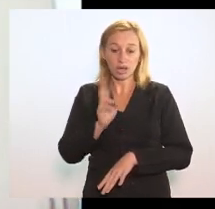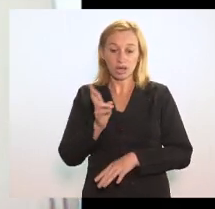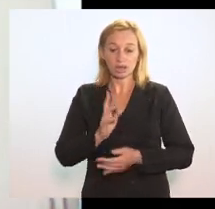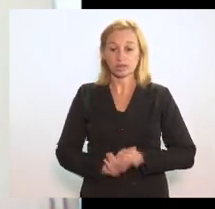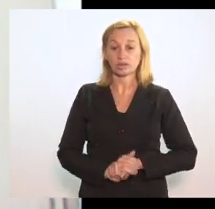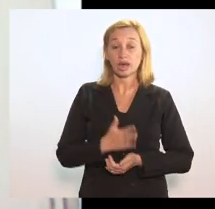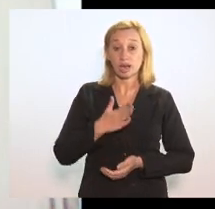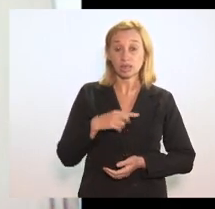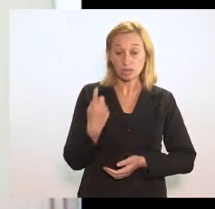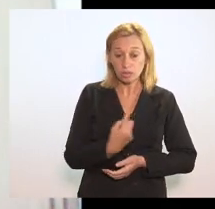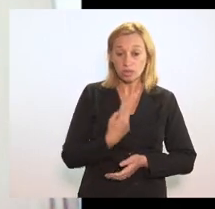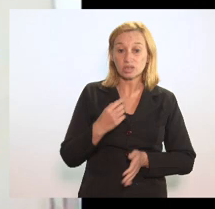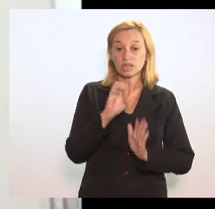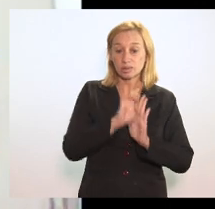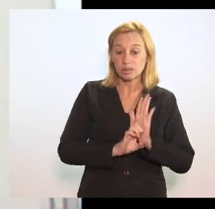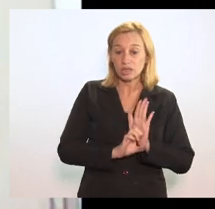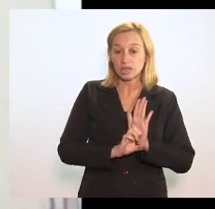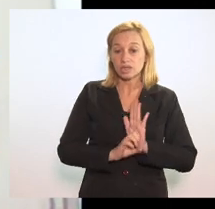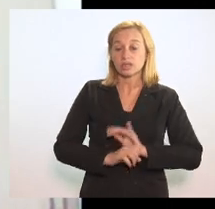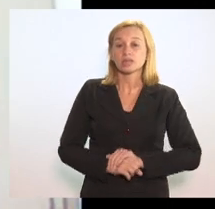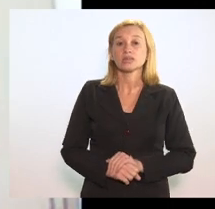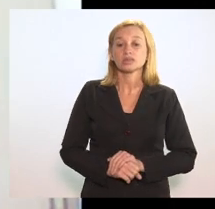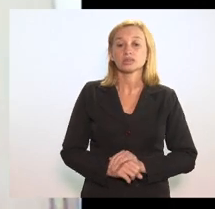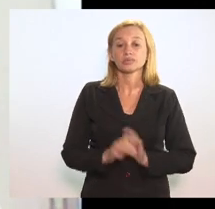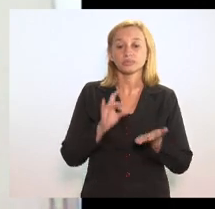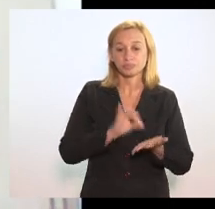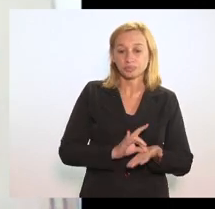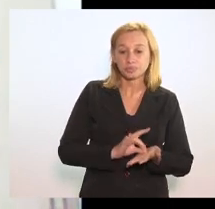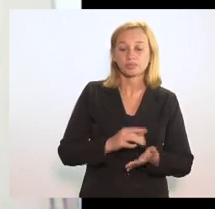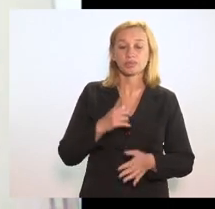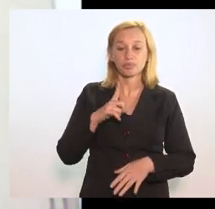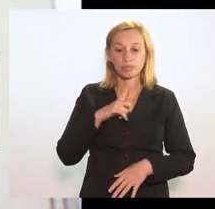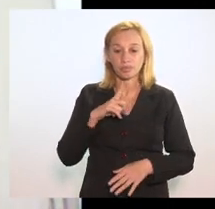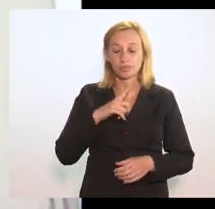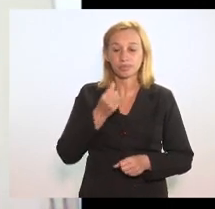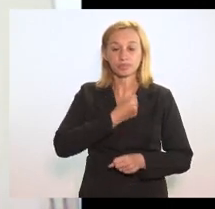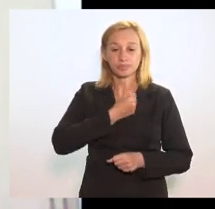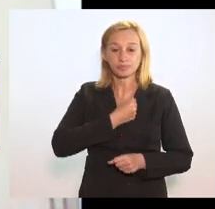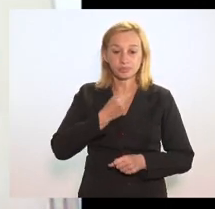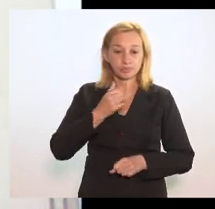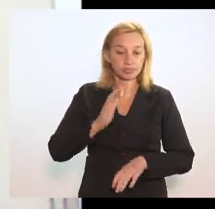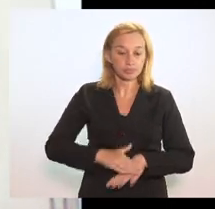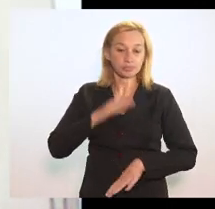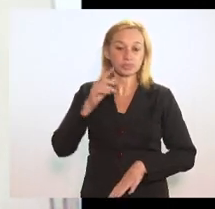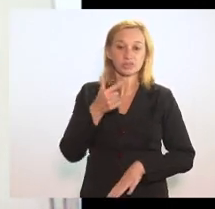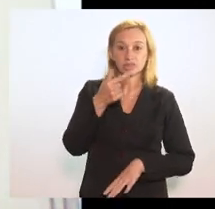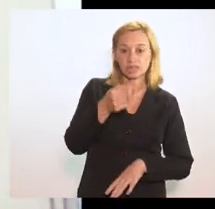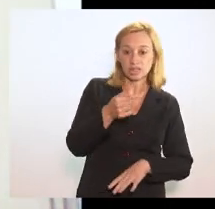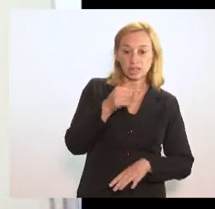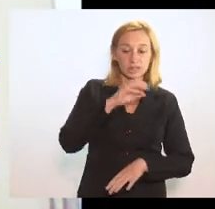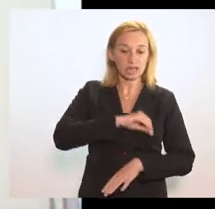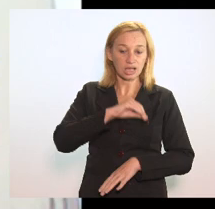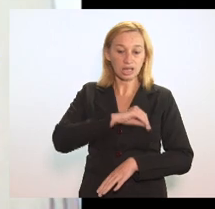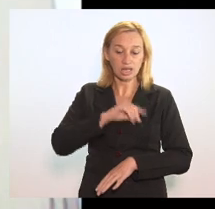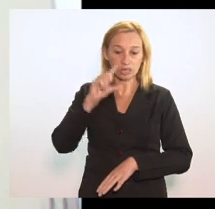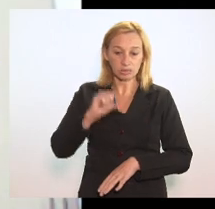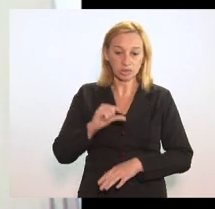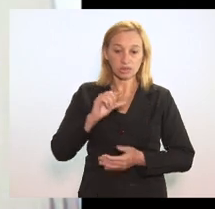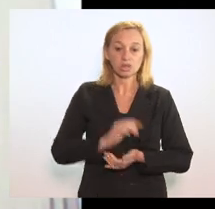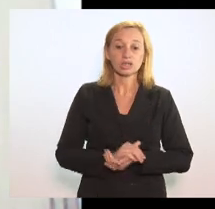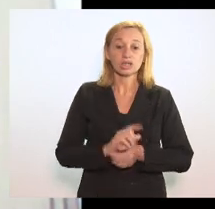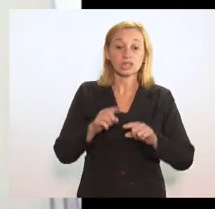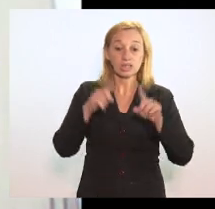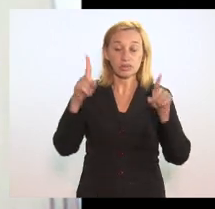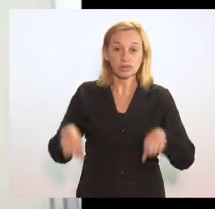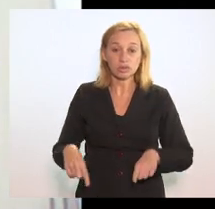disso. A proposta original, ela tem um corte maior, que é de 7 salários mínimos, alcançando aí, fazendo com que os